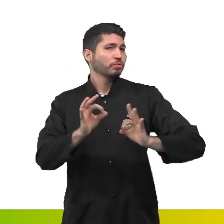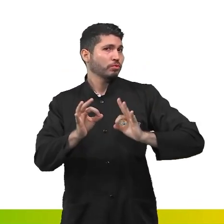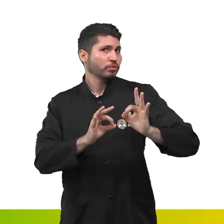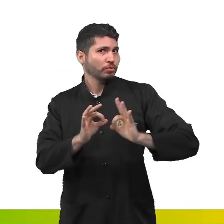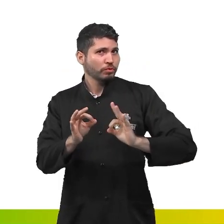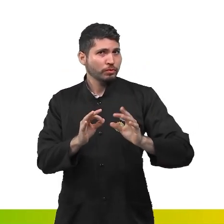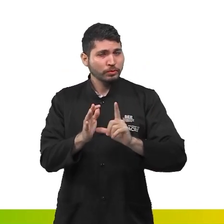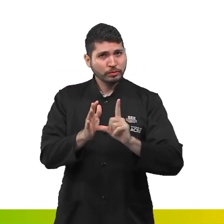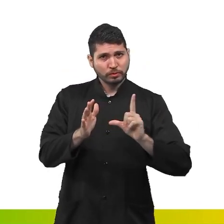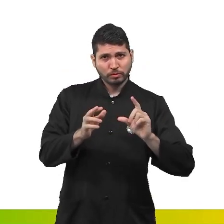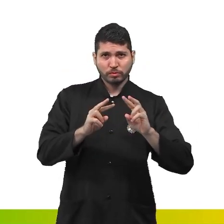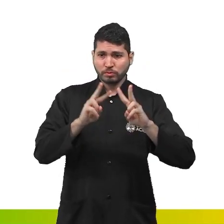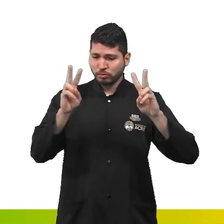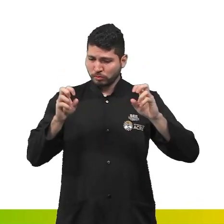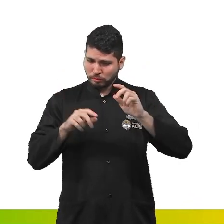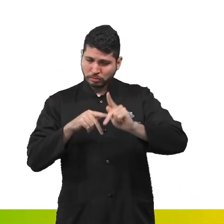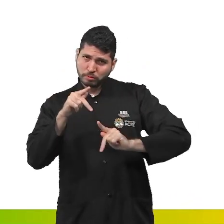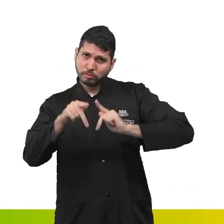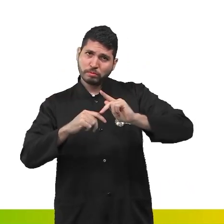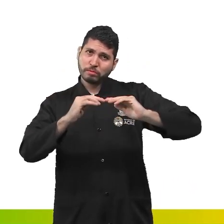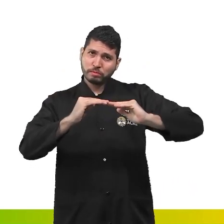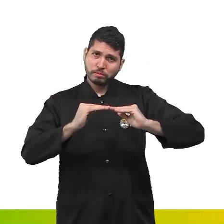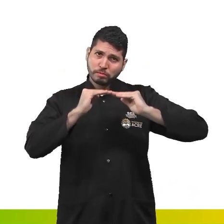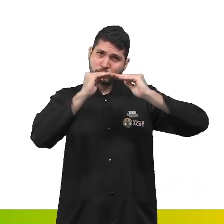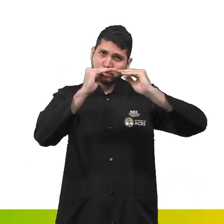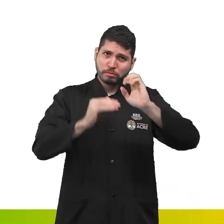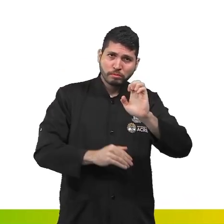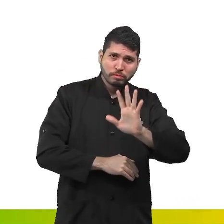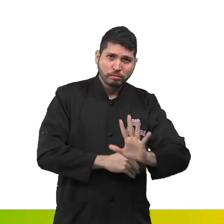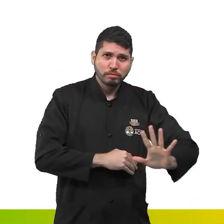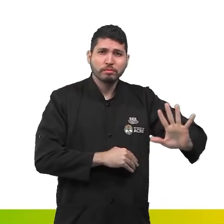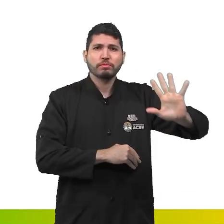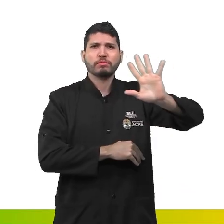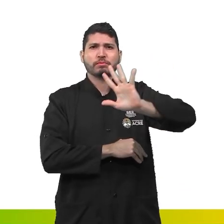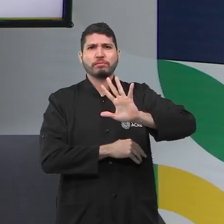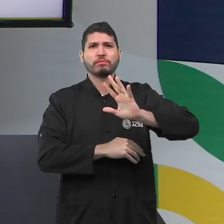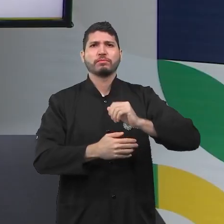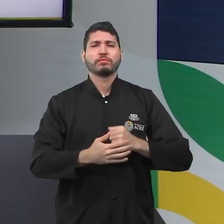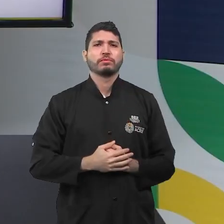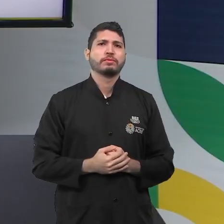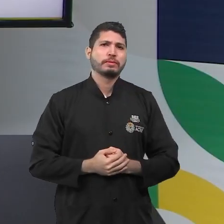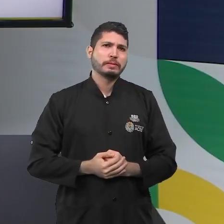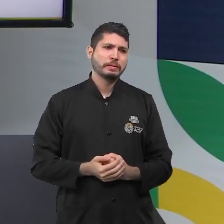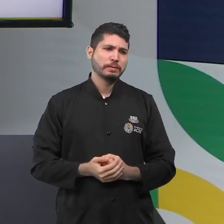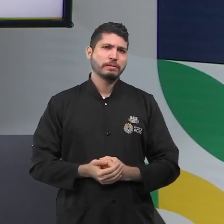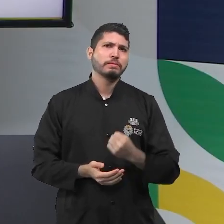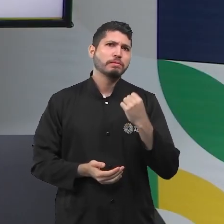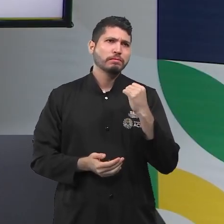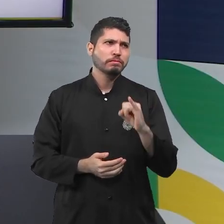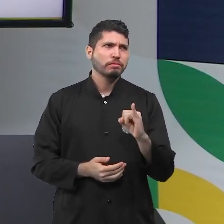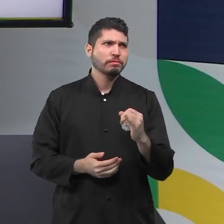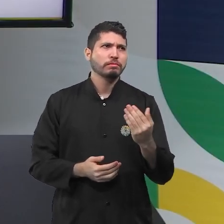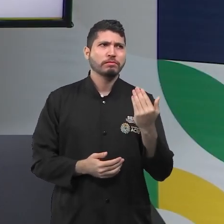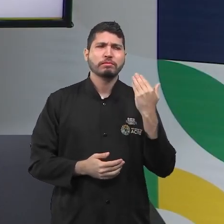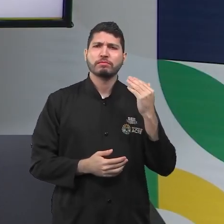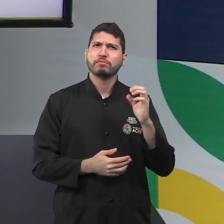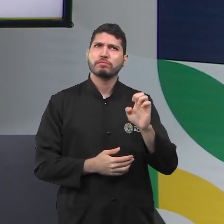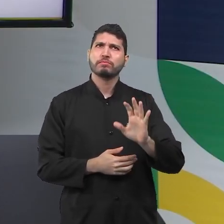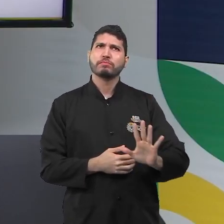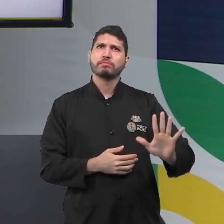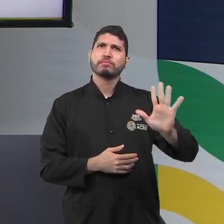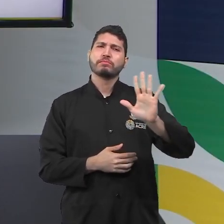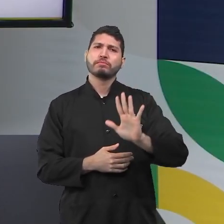pré-estabelecidas sobre a civilização e a superioridade europeia. Então, se naquele momento o europeu